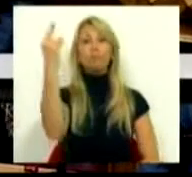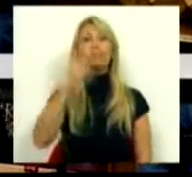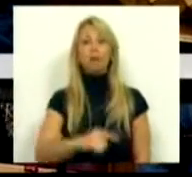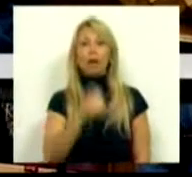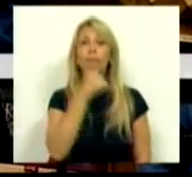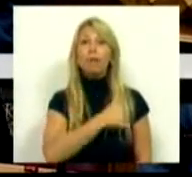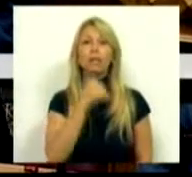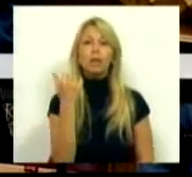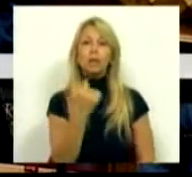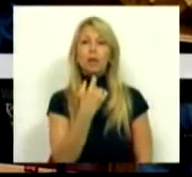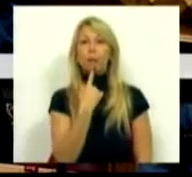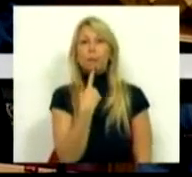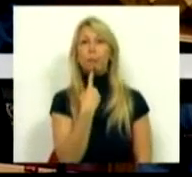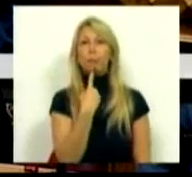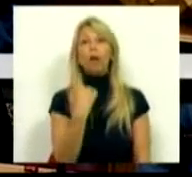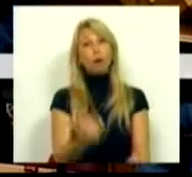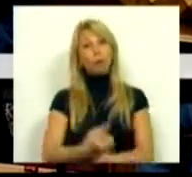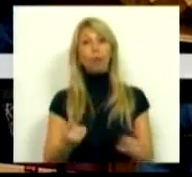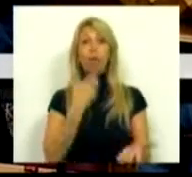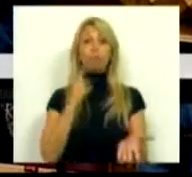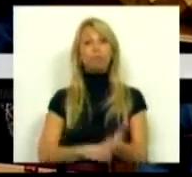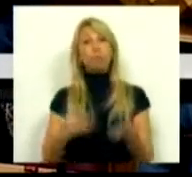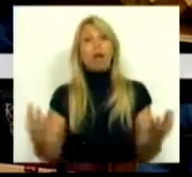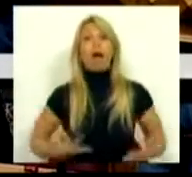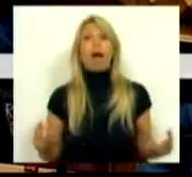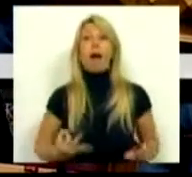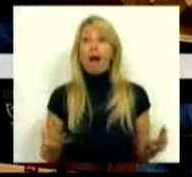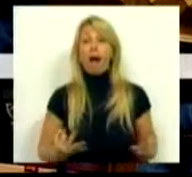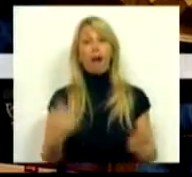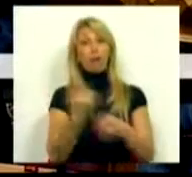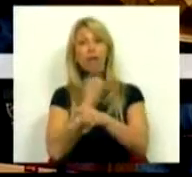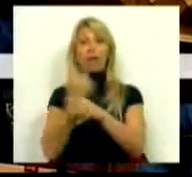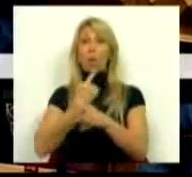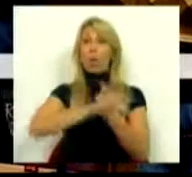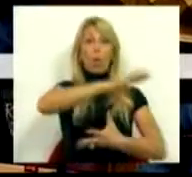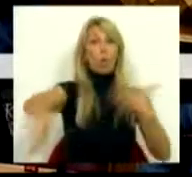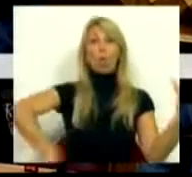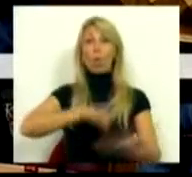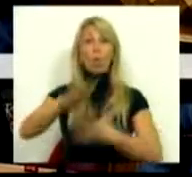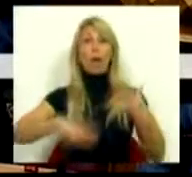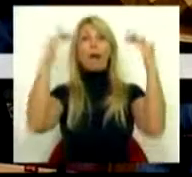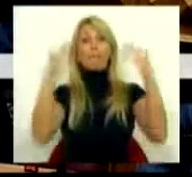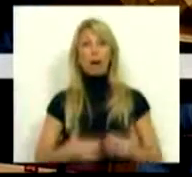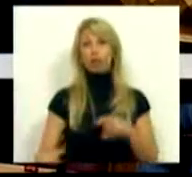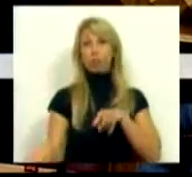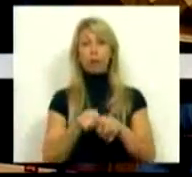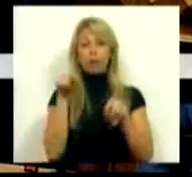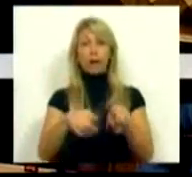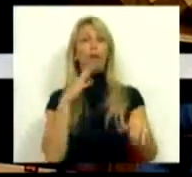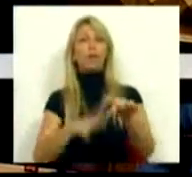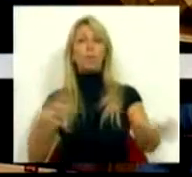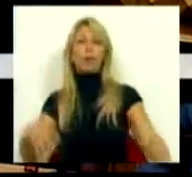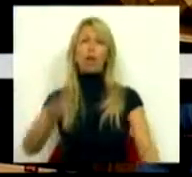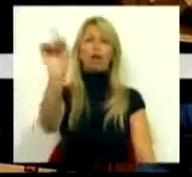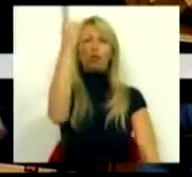muita paciência. Porque há, de facto, fatores de turbulência e de baixa política neste Parlamento. Mas não são os deputados